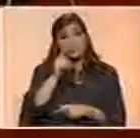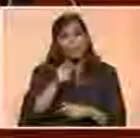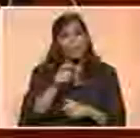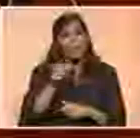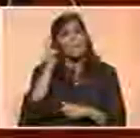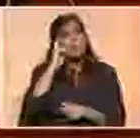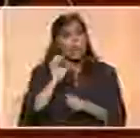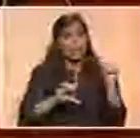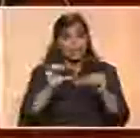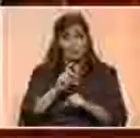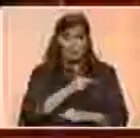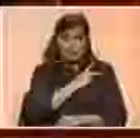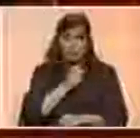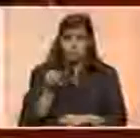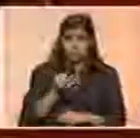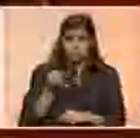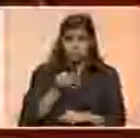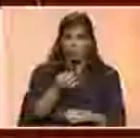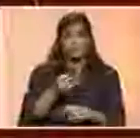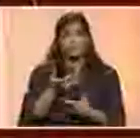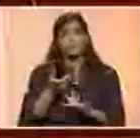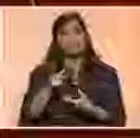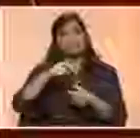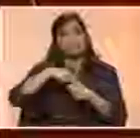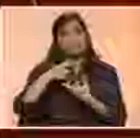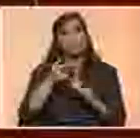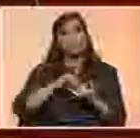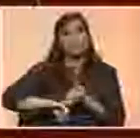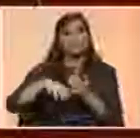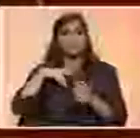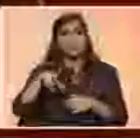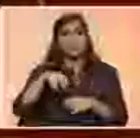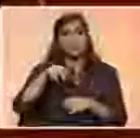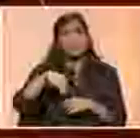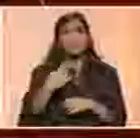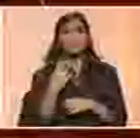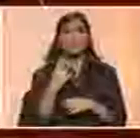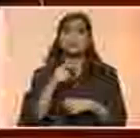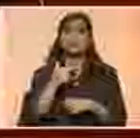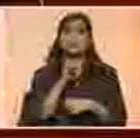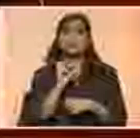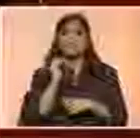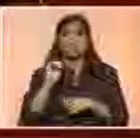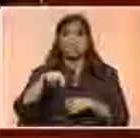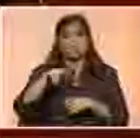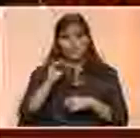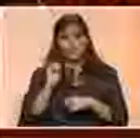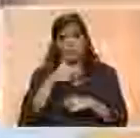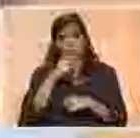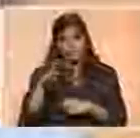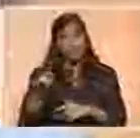da Faculdade de Medicina da Universidade do Porto, pertence também à Associação Portuguesa dos Nutricionistas. A dieta vegetariana é uma dieta